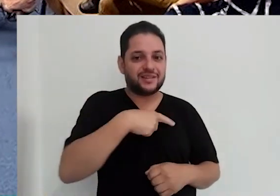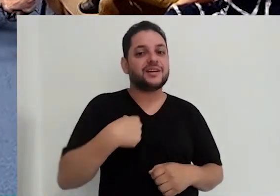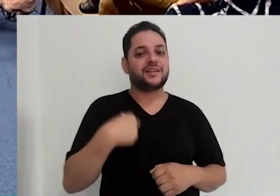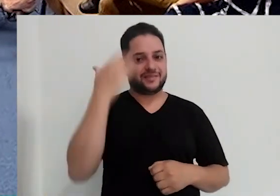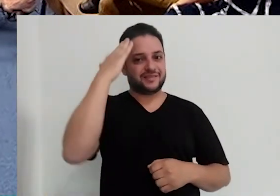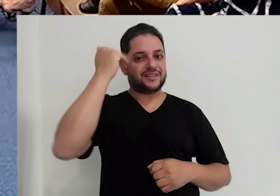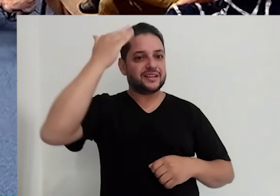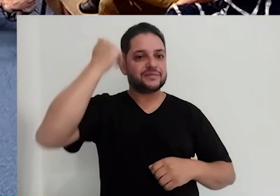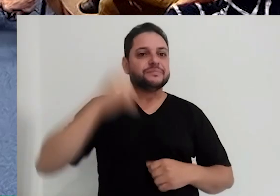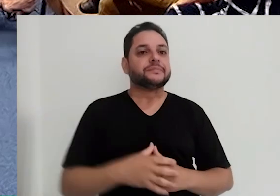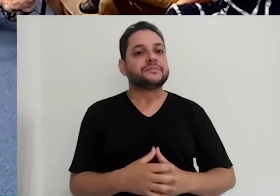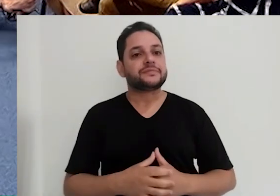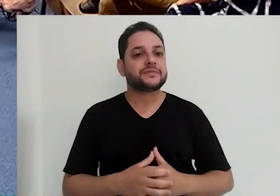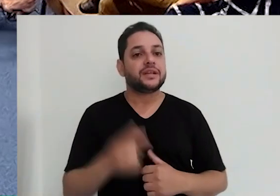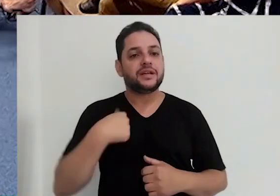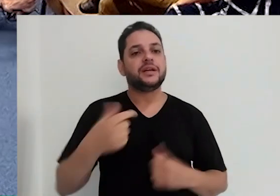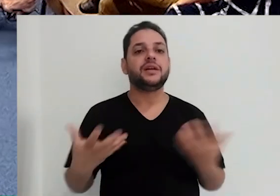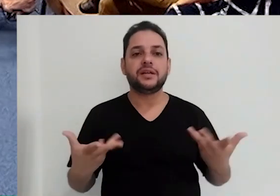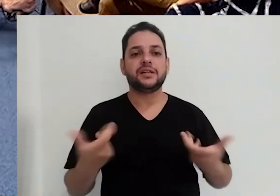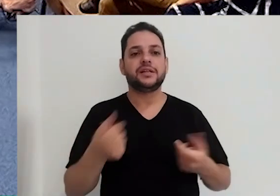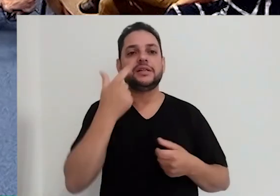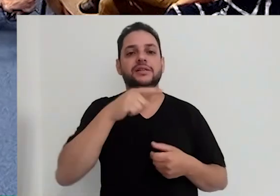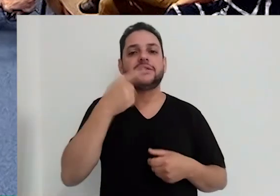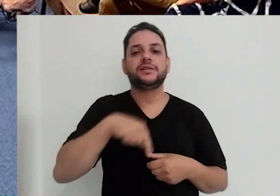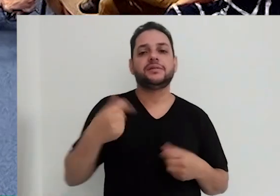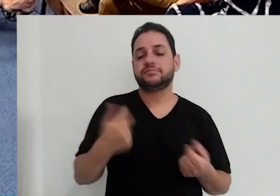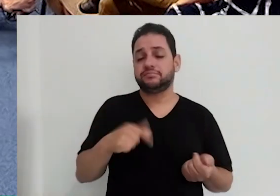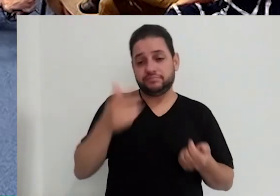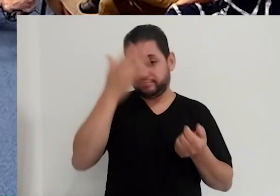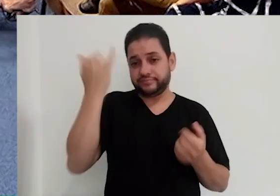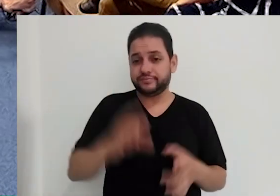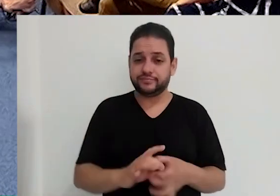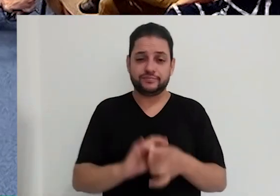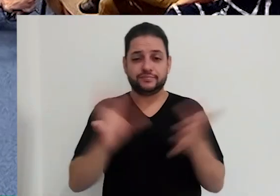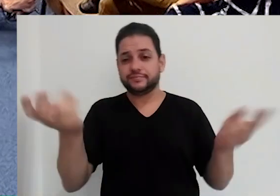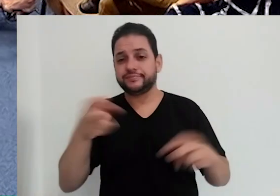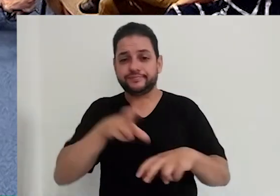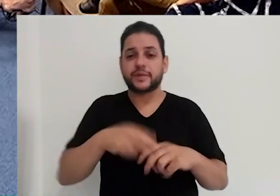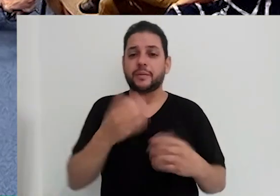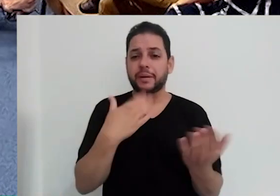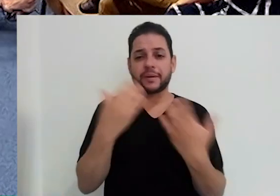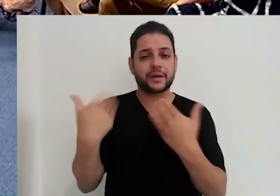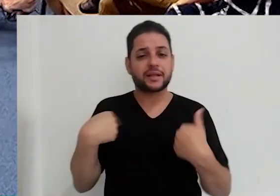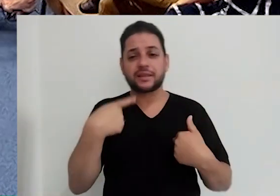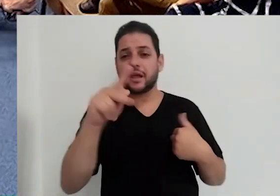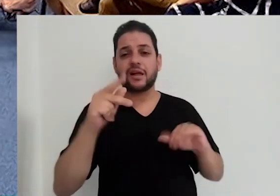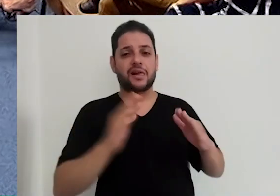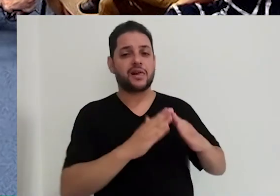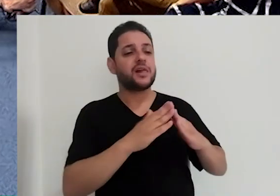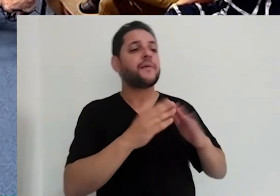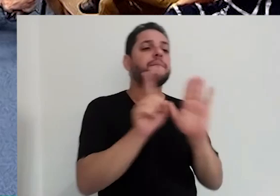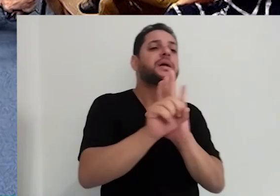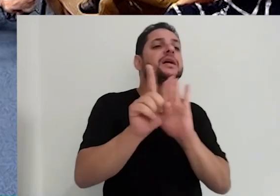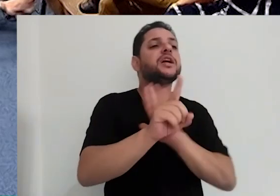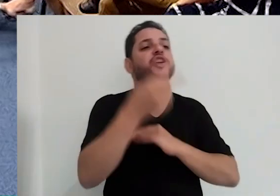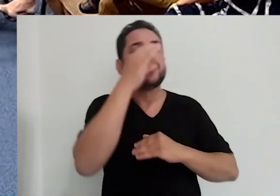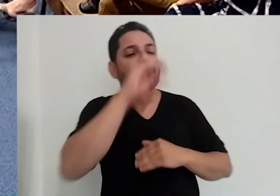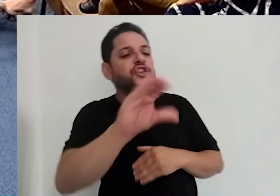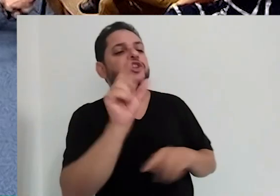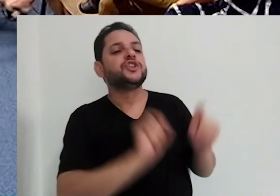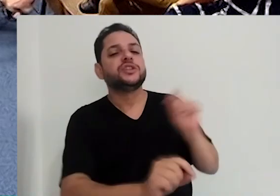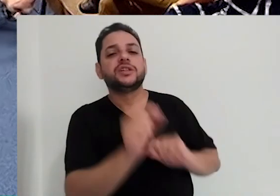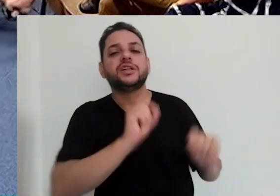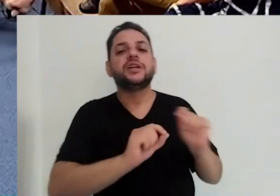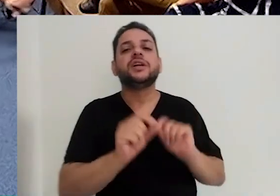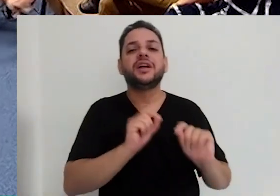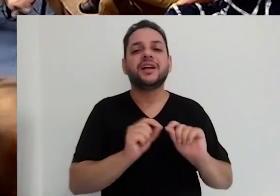isso eu tenho essa capacidade de deixar a pessoa vontade sentar e conversar sobre a casa da pessoa perguntar sobre o elefante E demonstrar o interesse porque